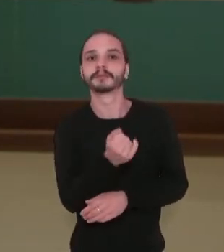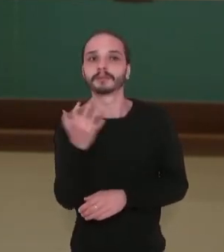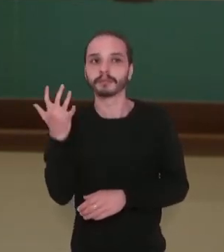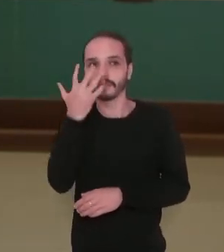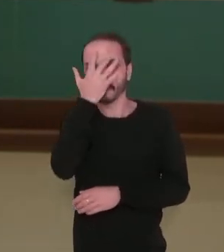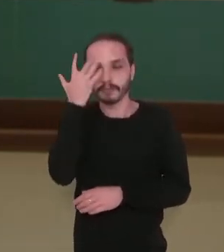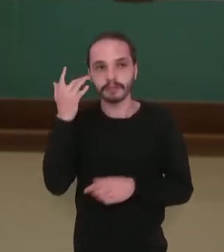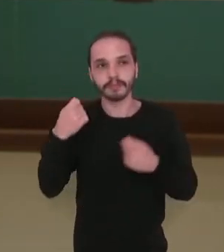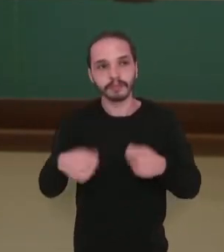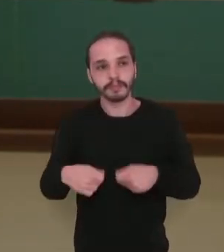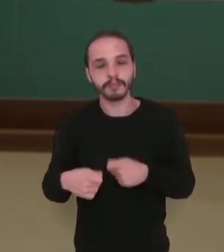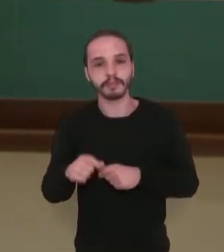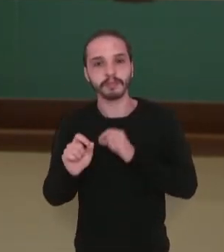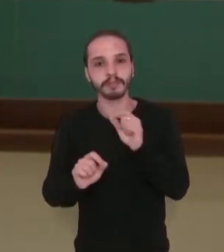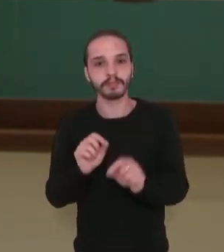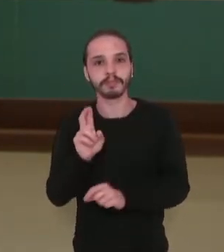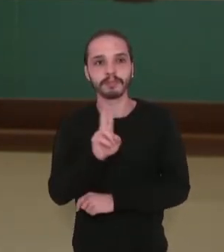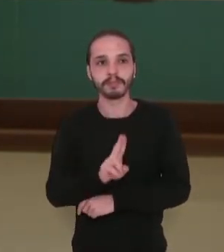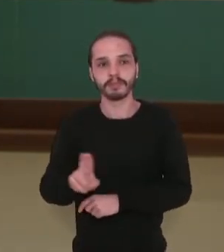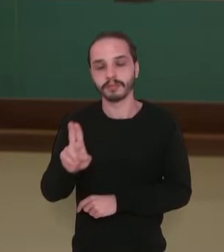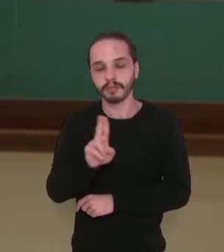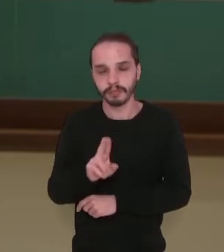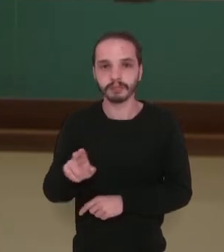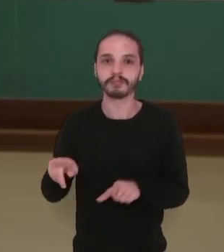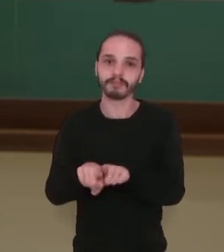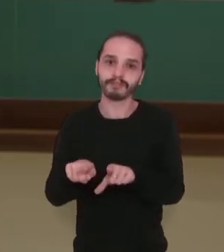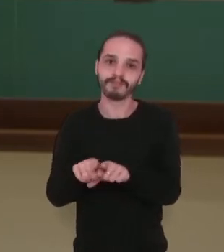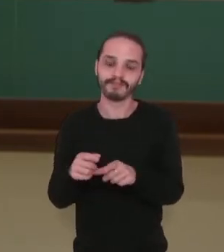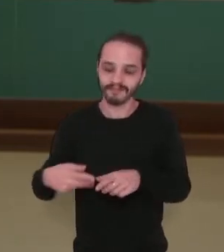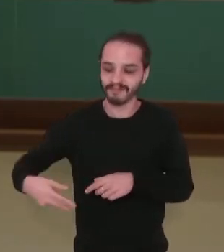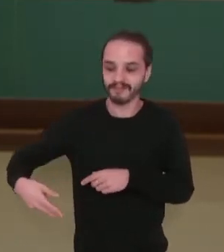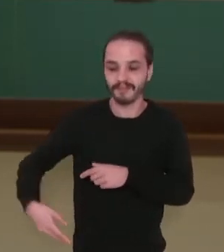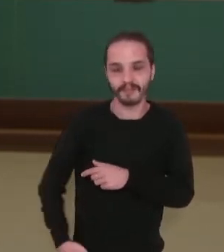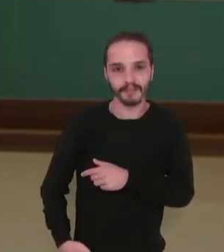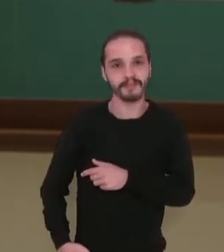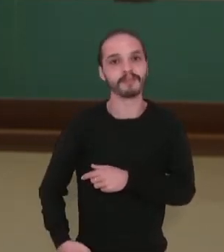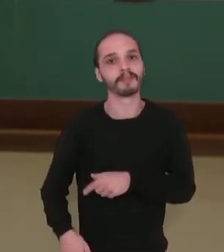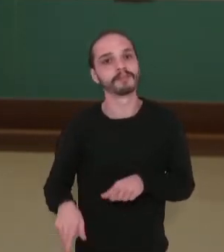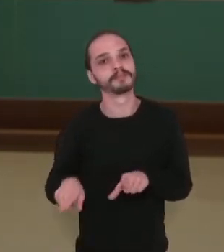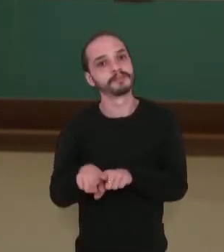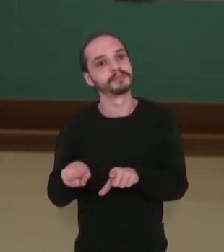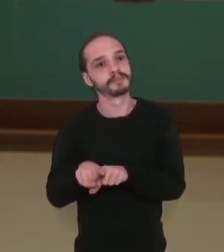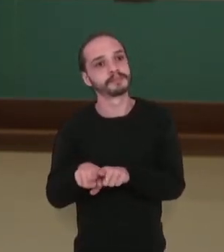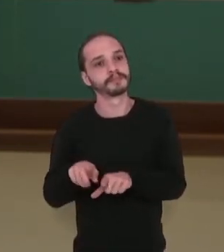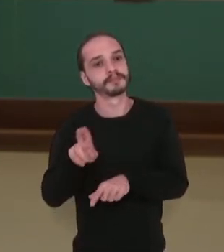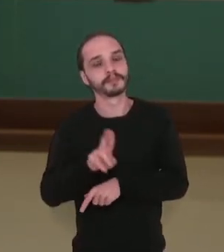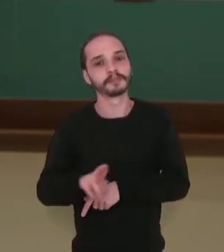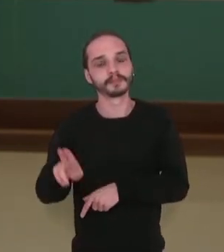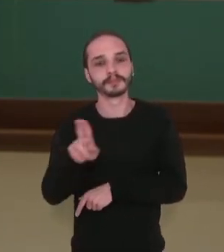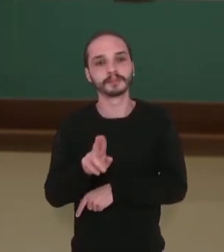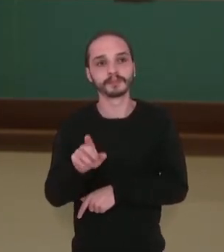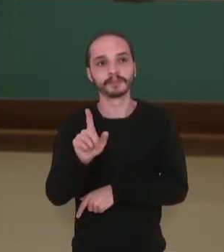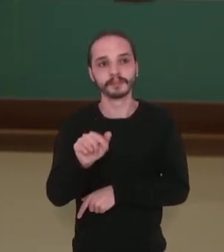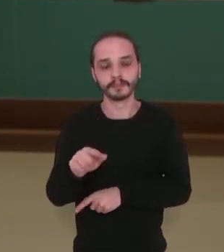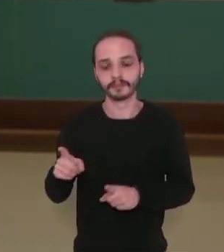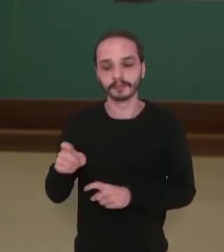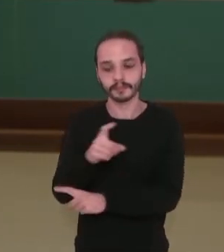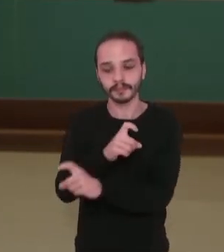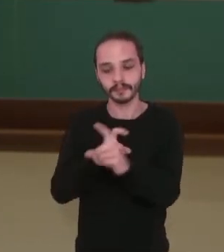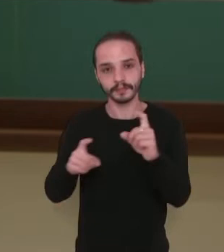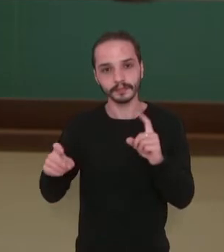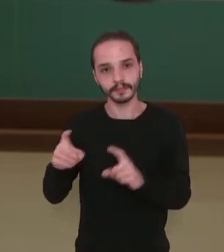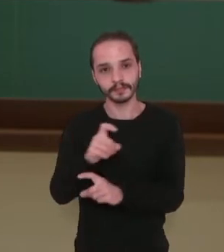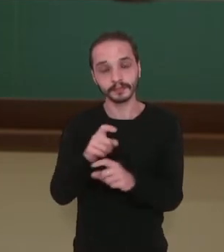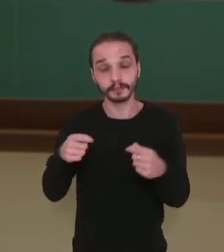de tomar insulina, né? Então, a insulina sintética ali, então, é produzida ali pelas bactérias